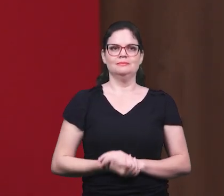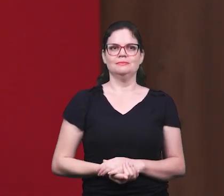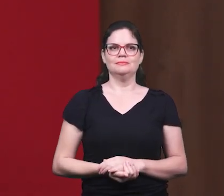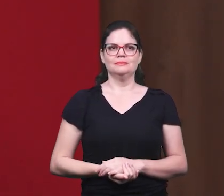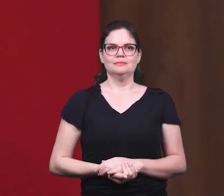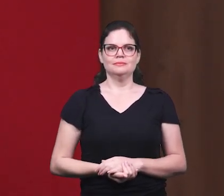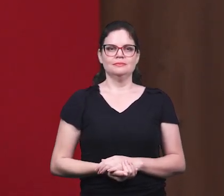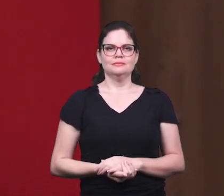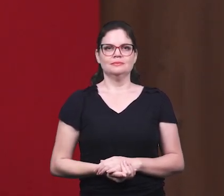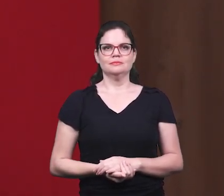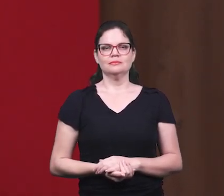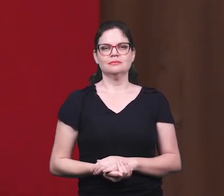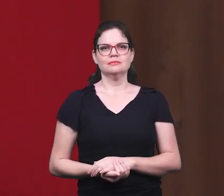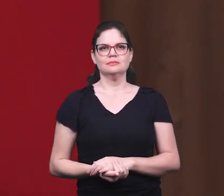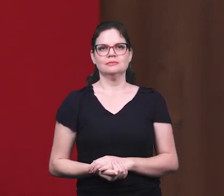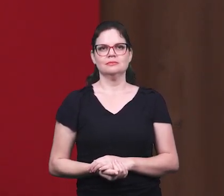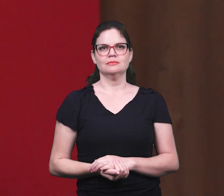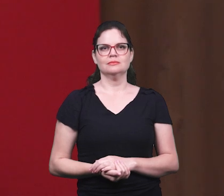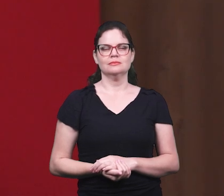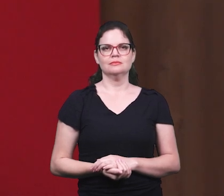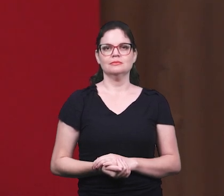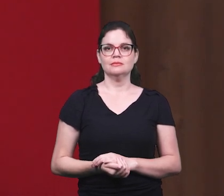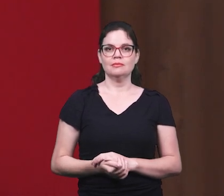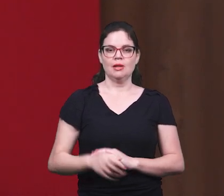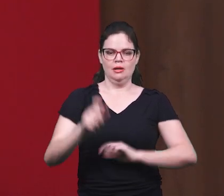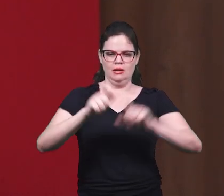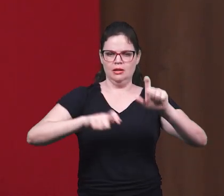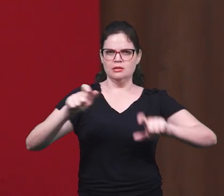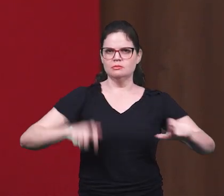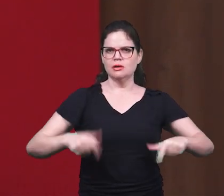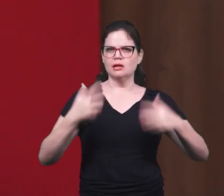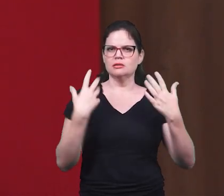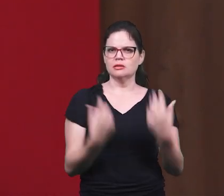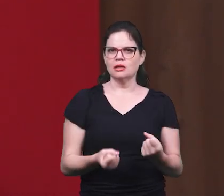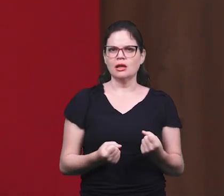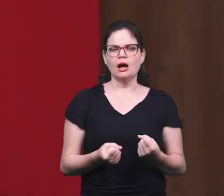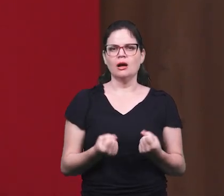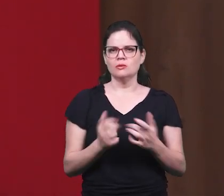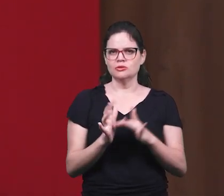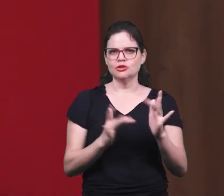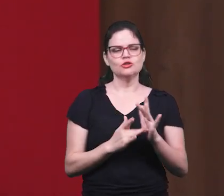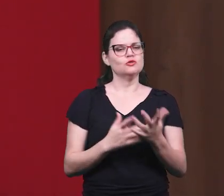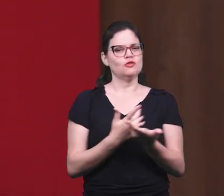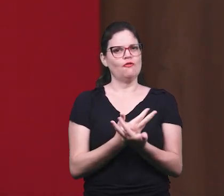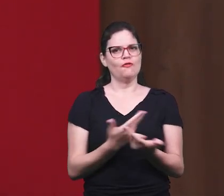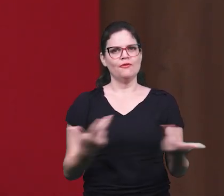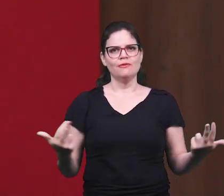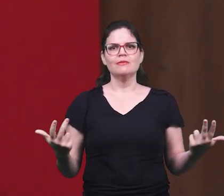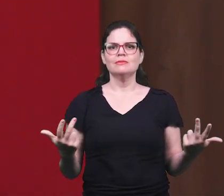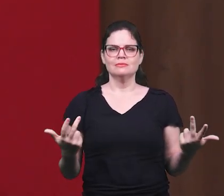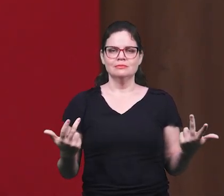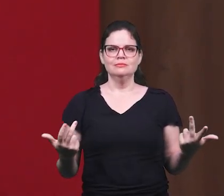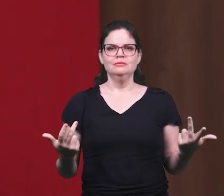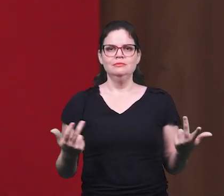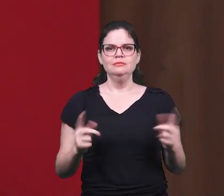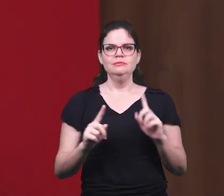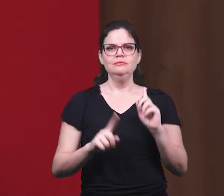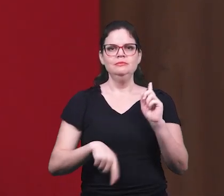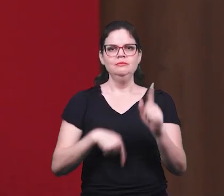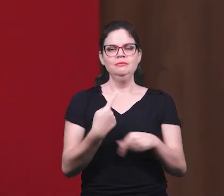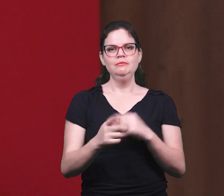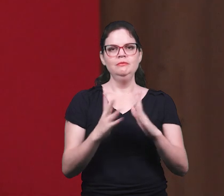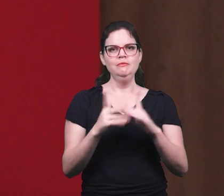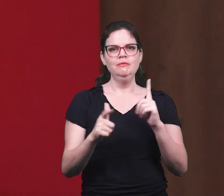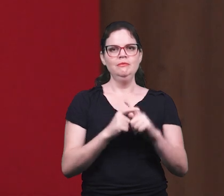começaram, tiveram uma excelente aceitação, muitos começaram a se converter e logo, né, a